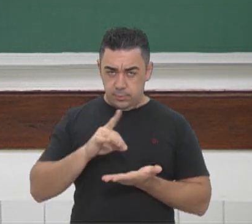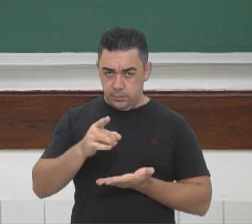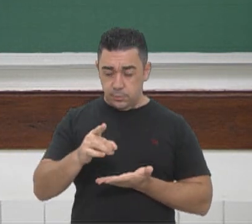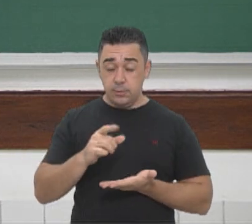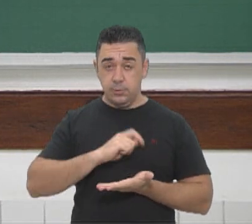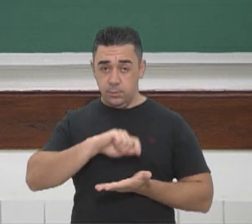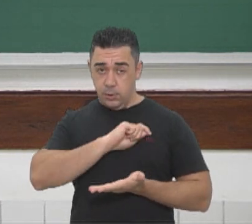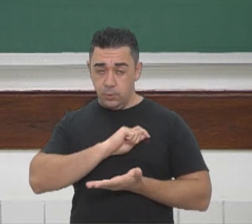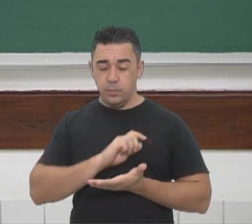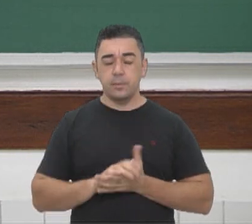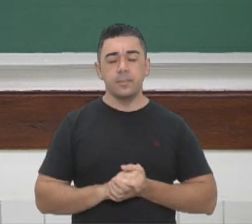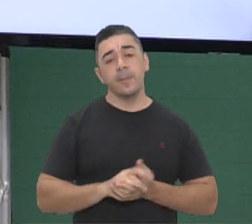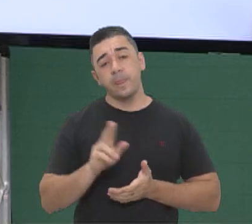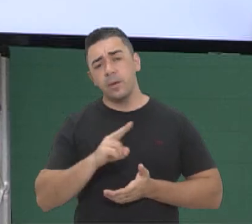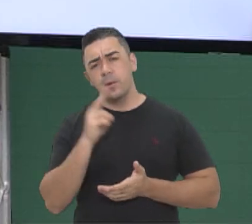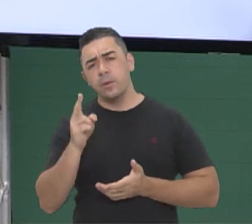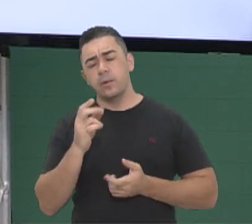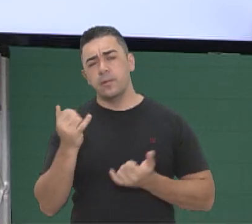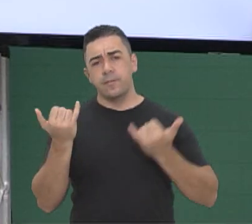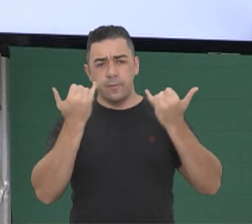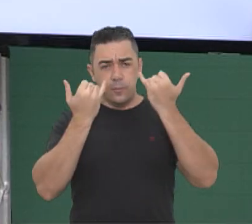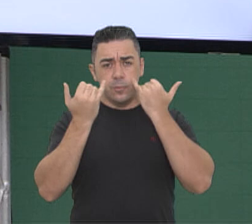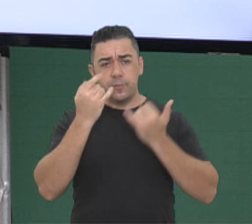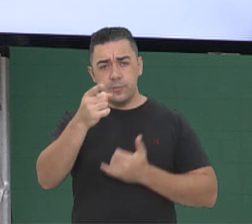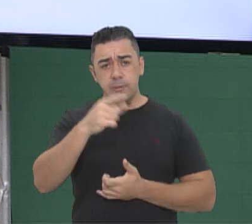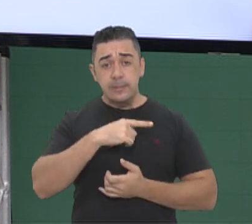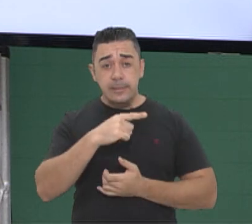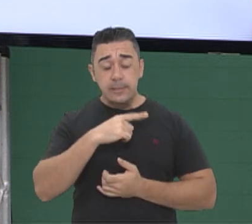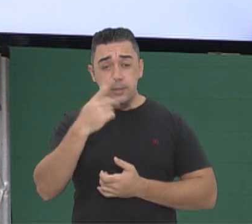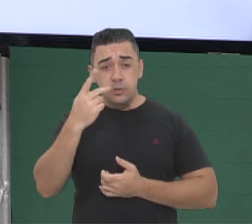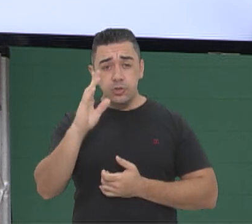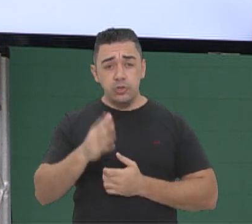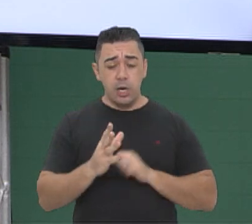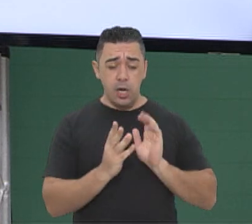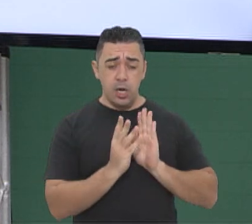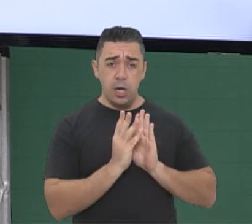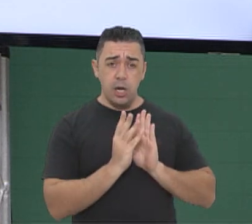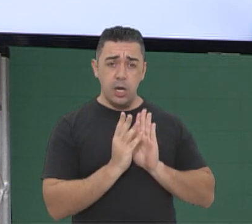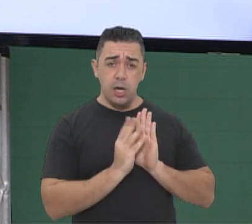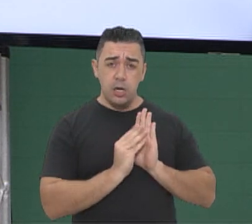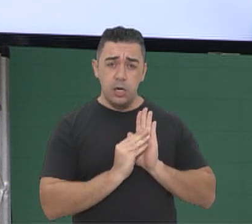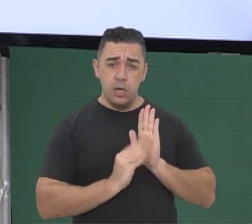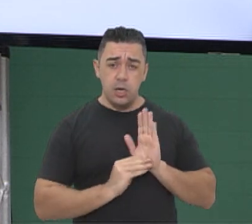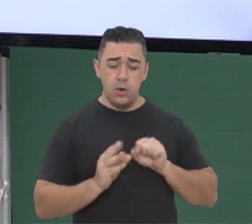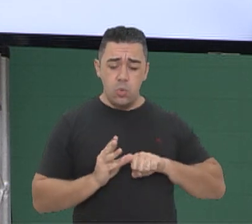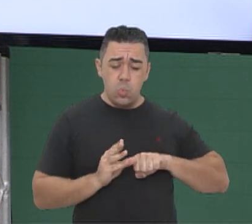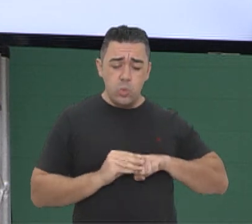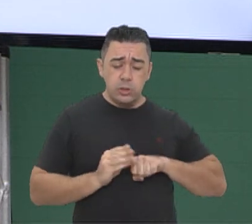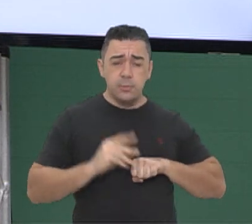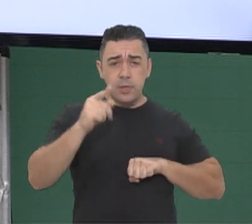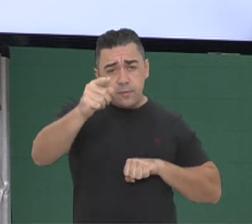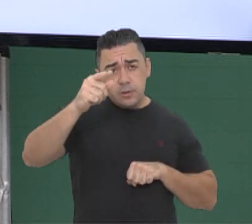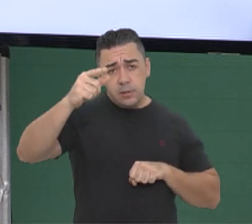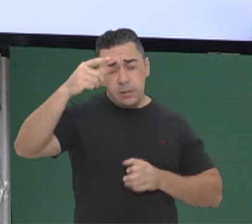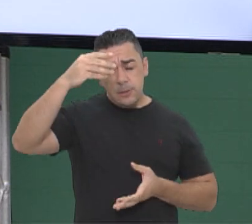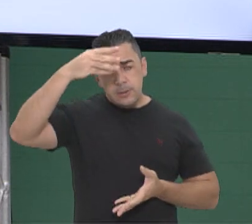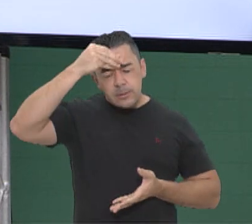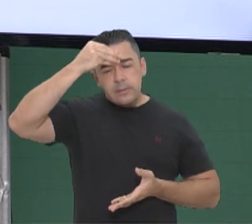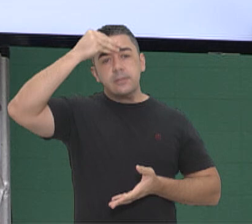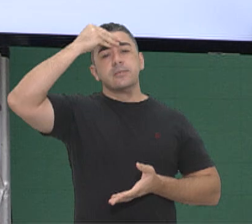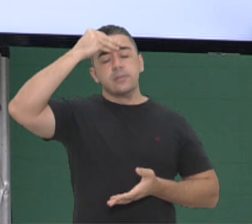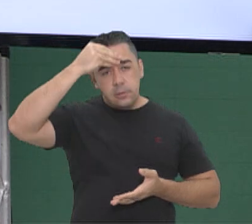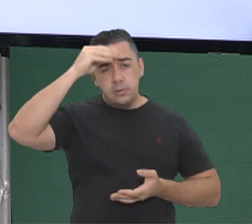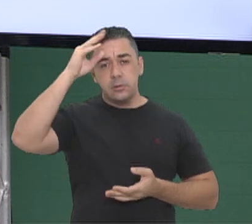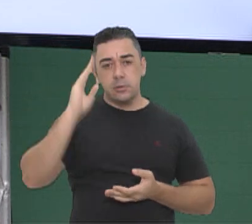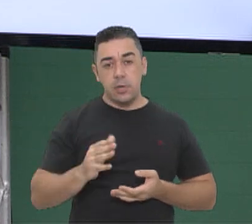Academia Espanhola, ou das informações que você tem no teu histórico de aluno, não é? Que está aí nessa aprendizagem,